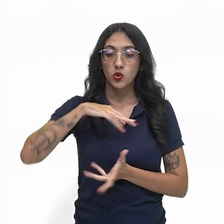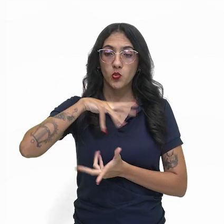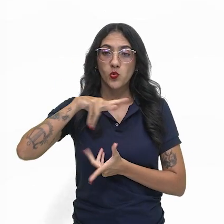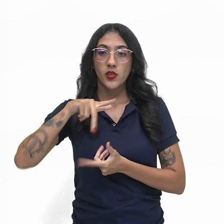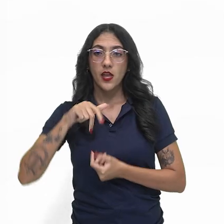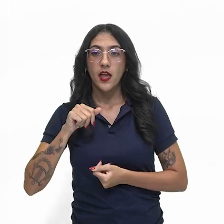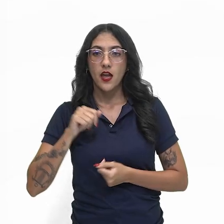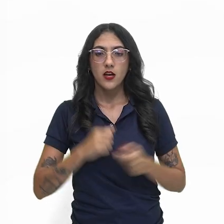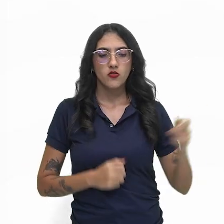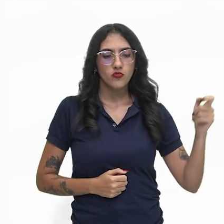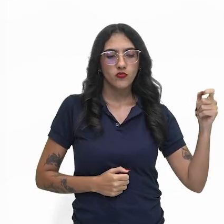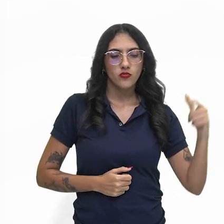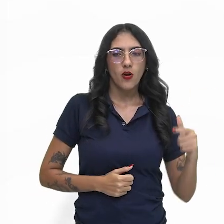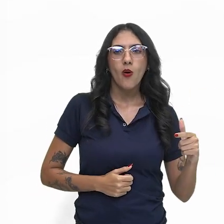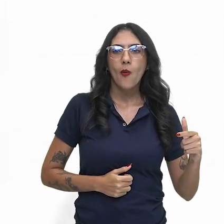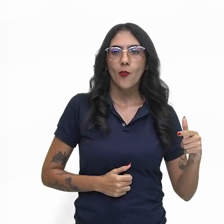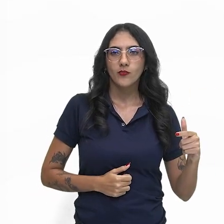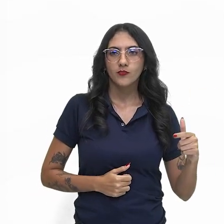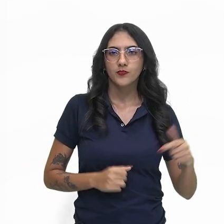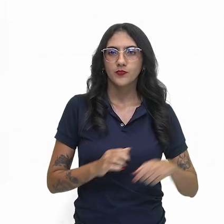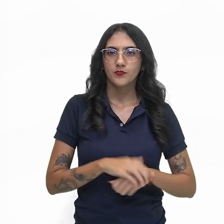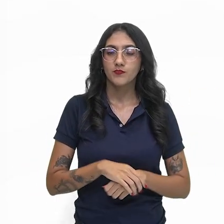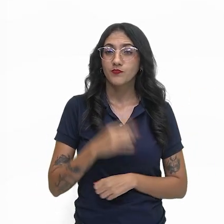e o Sol.